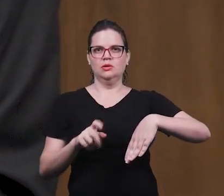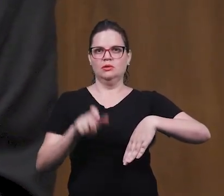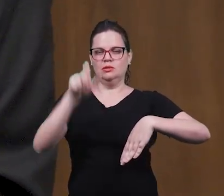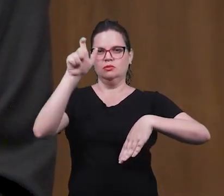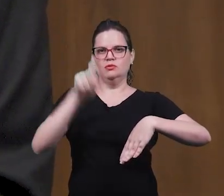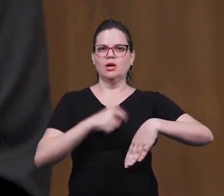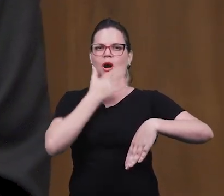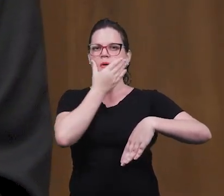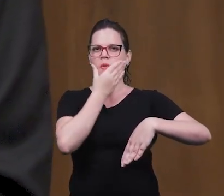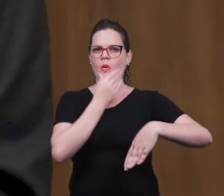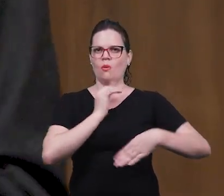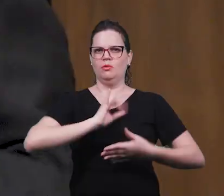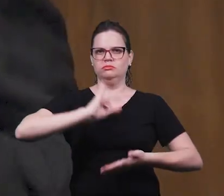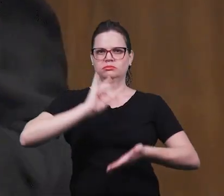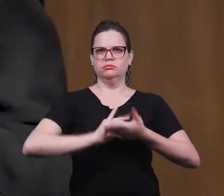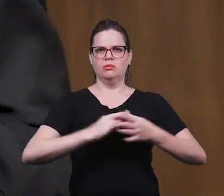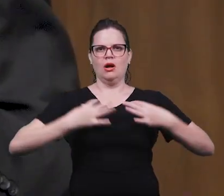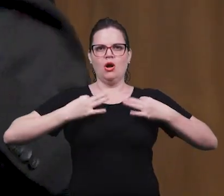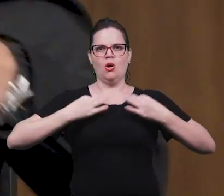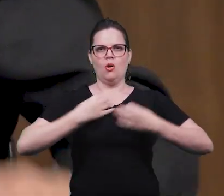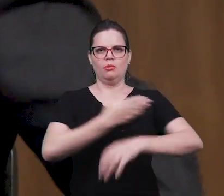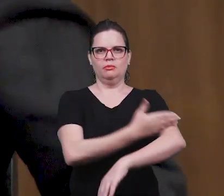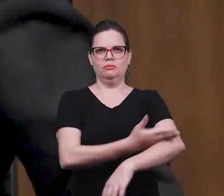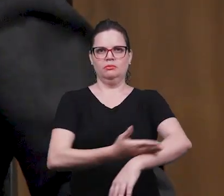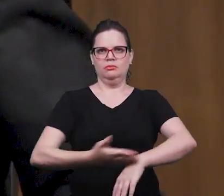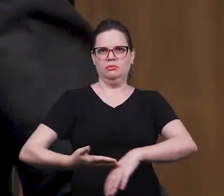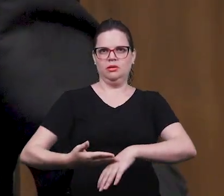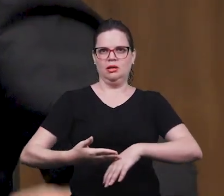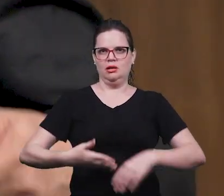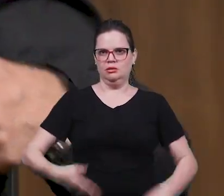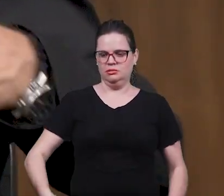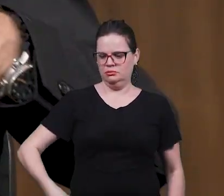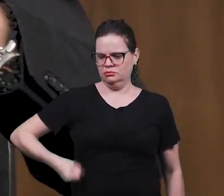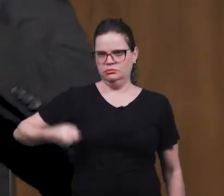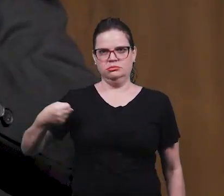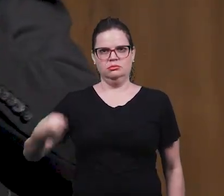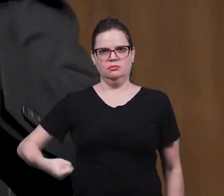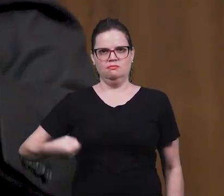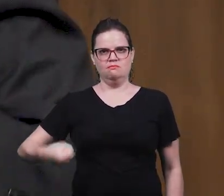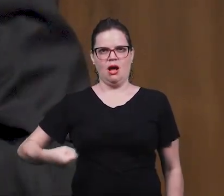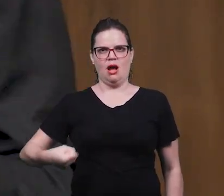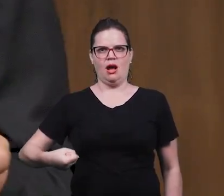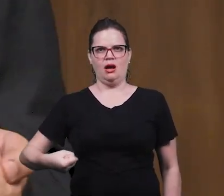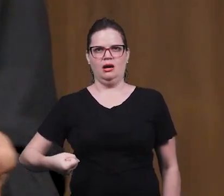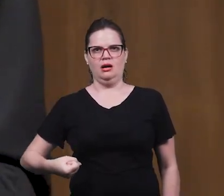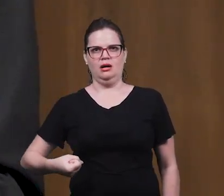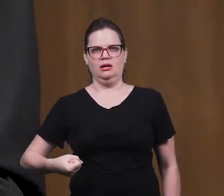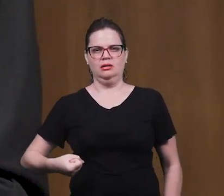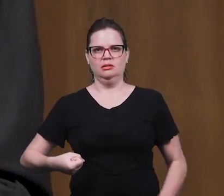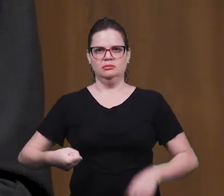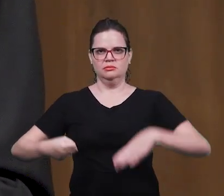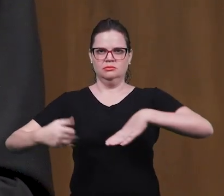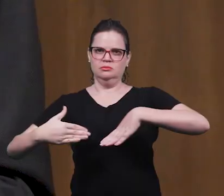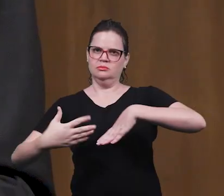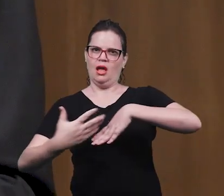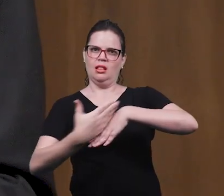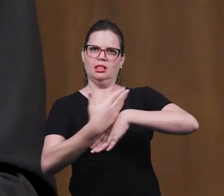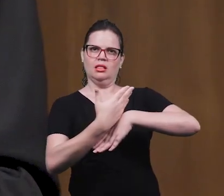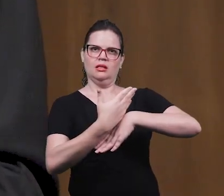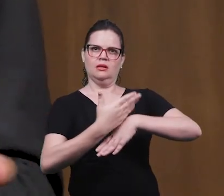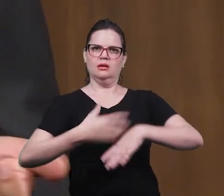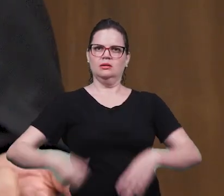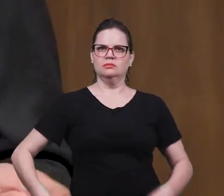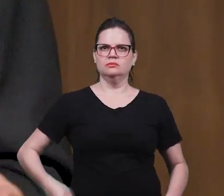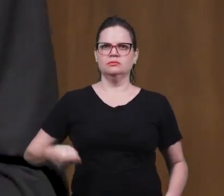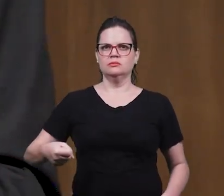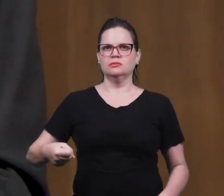de branco, trazendo mala, fraterno, carregando para embarcar no navio.